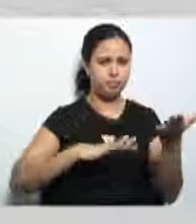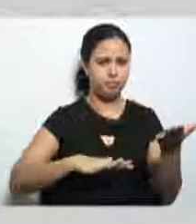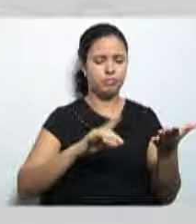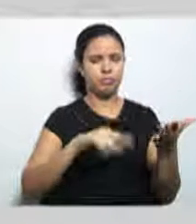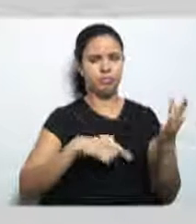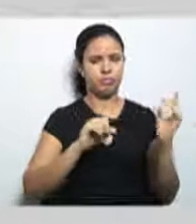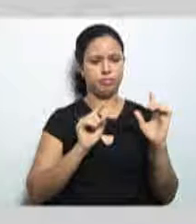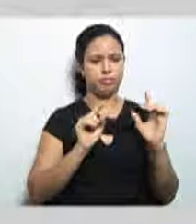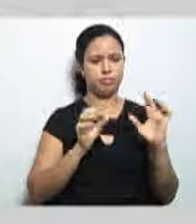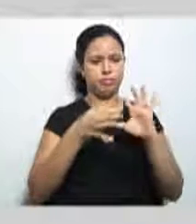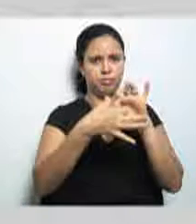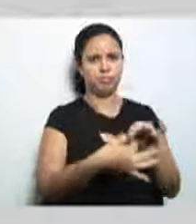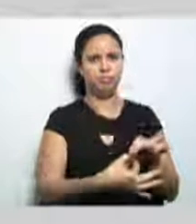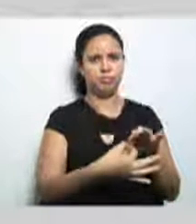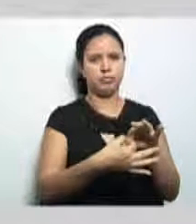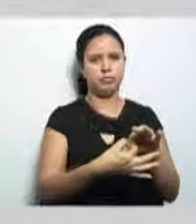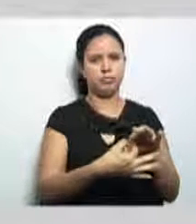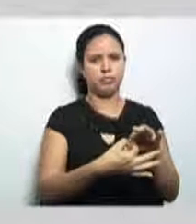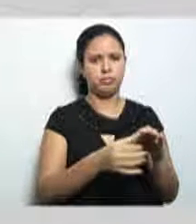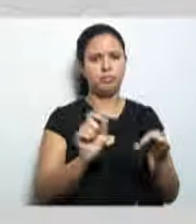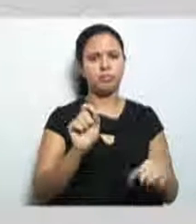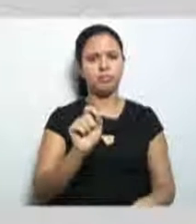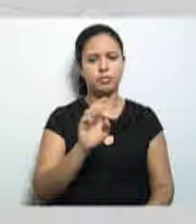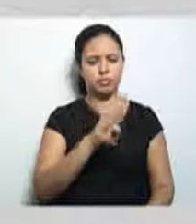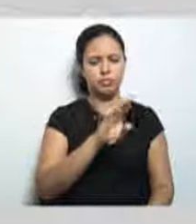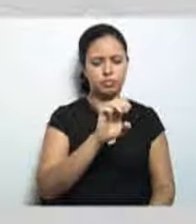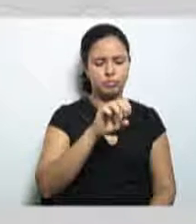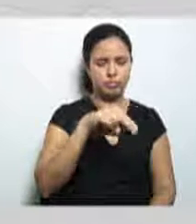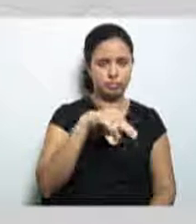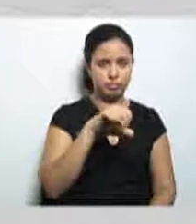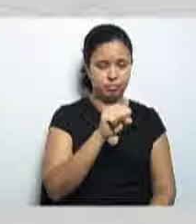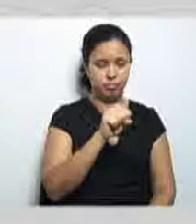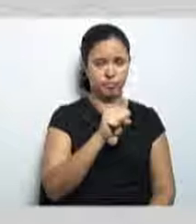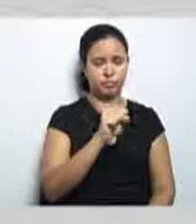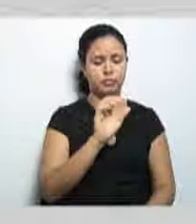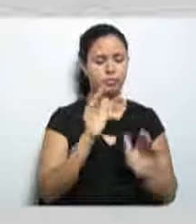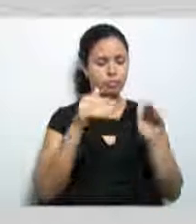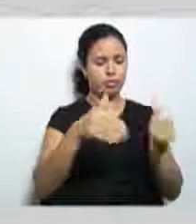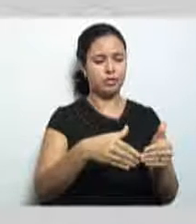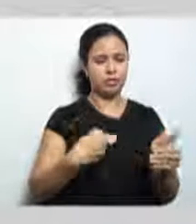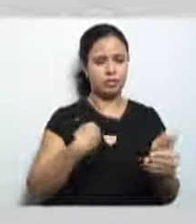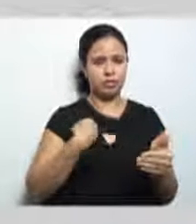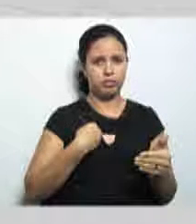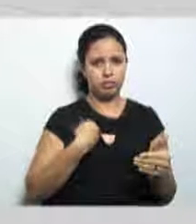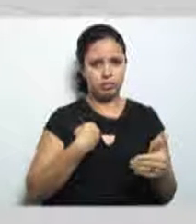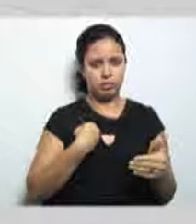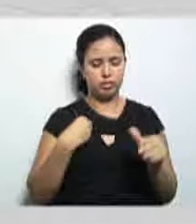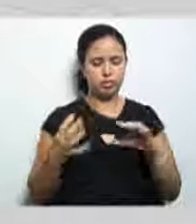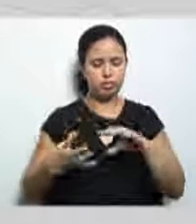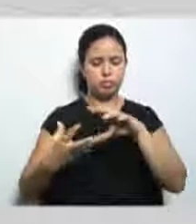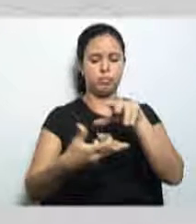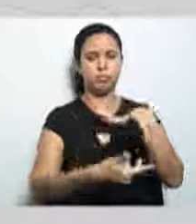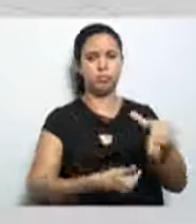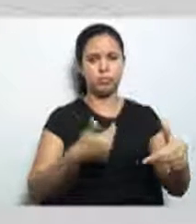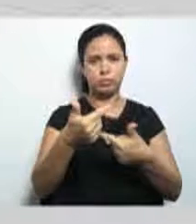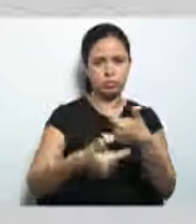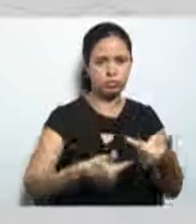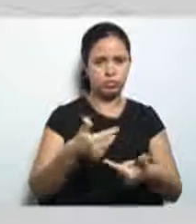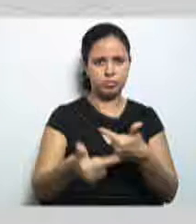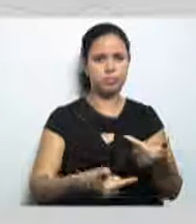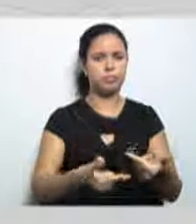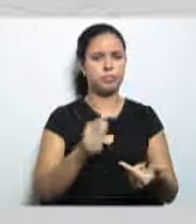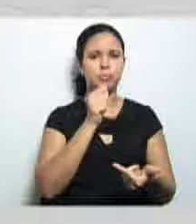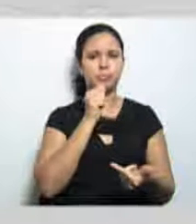bens e não se tornam uma parte específica da vida. Não há um mundo do trabalho nessas